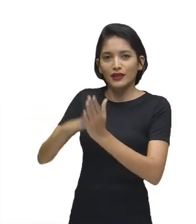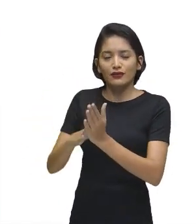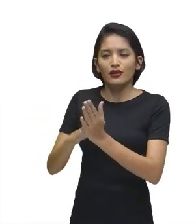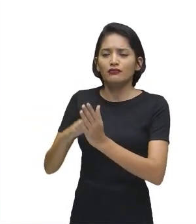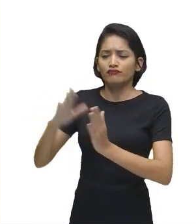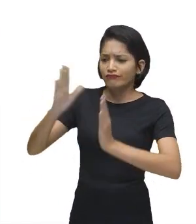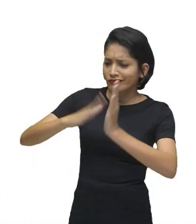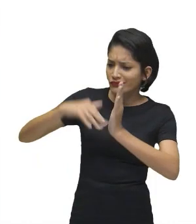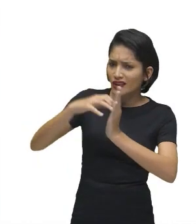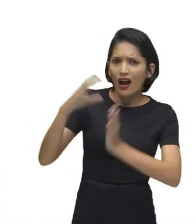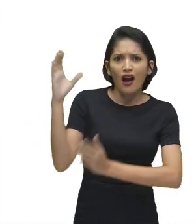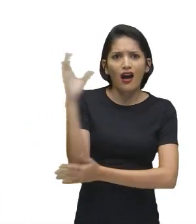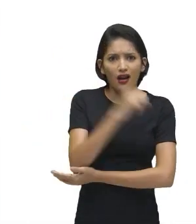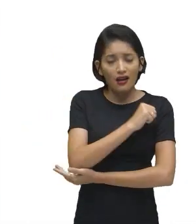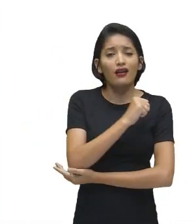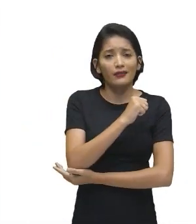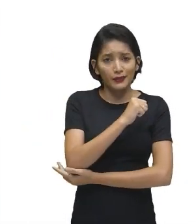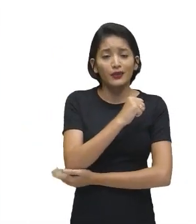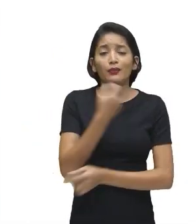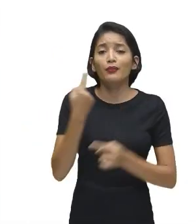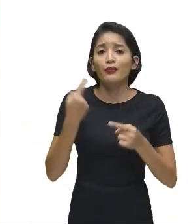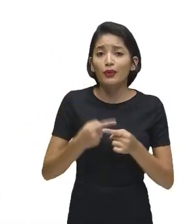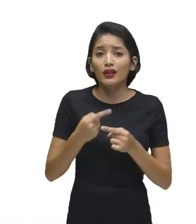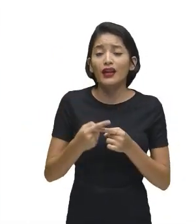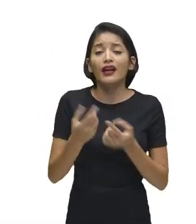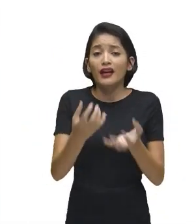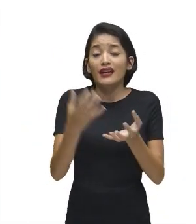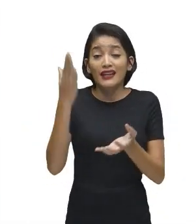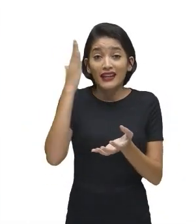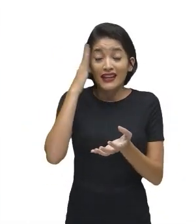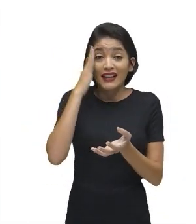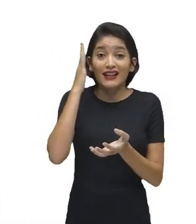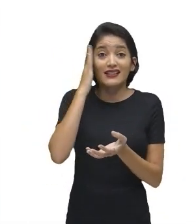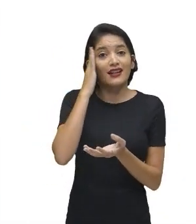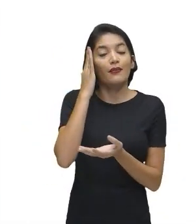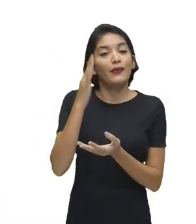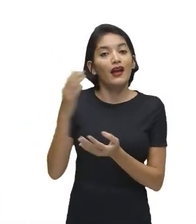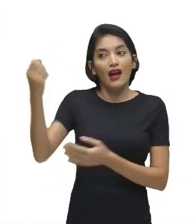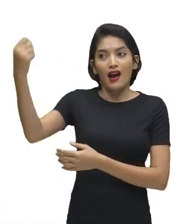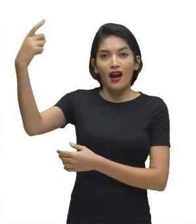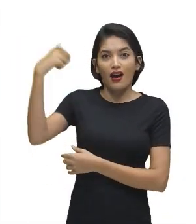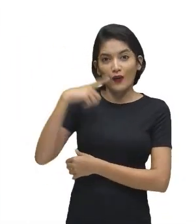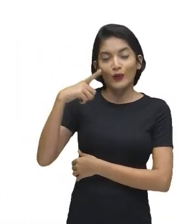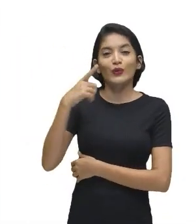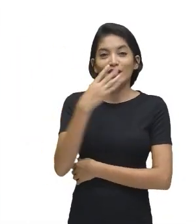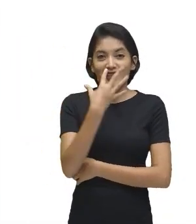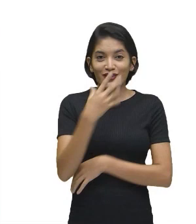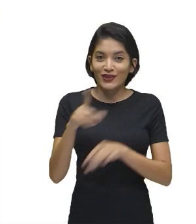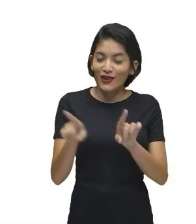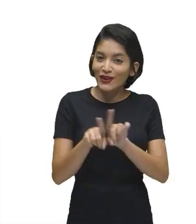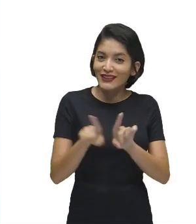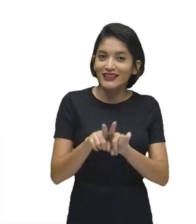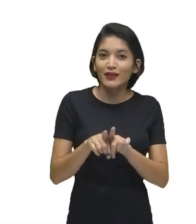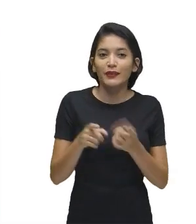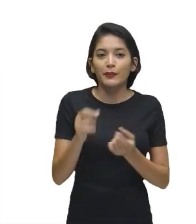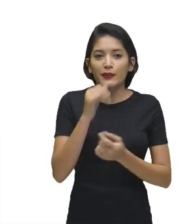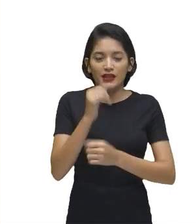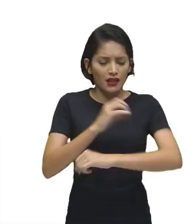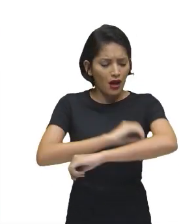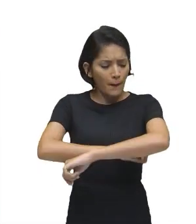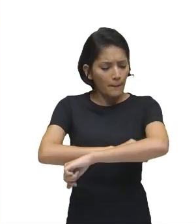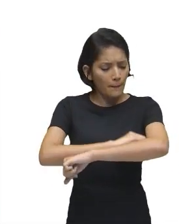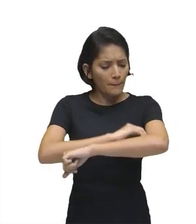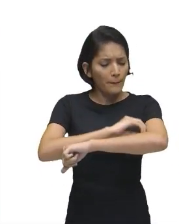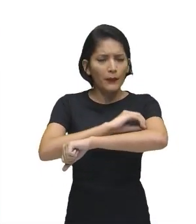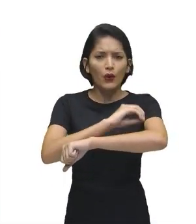pinceladas rápidas ali, rapidamente, para pegar aquela incidência da luz naquele momento. Olha aí o pôr do sol, rapidamente